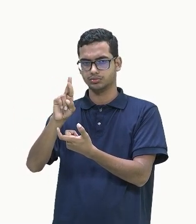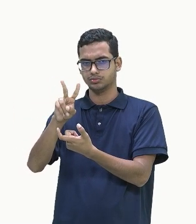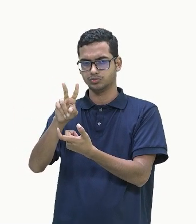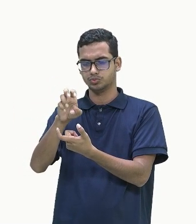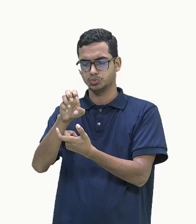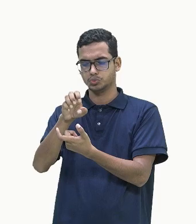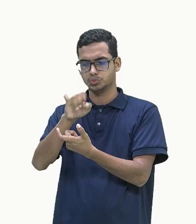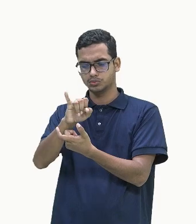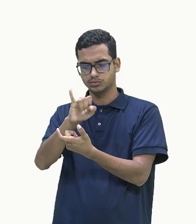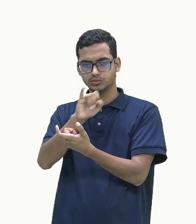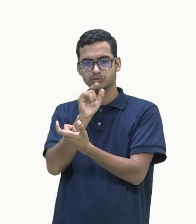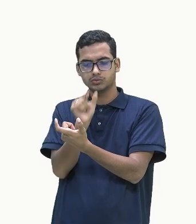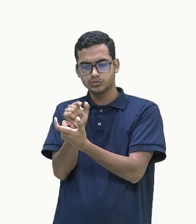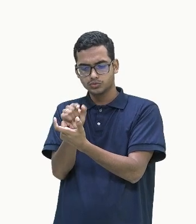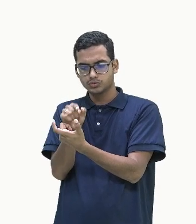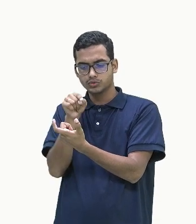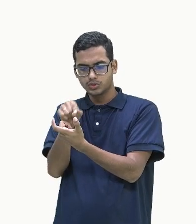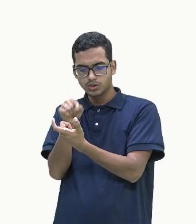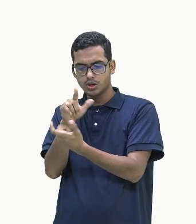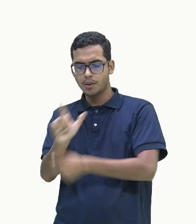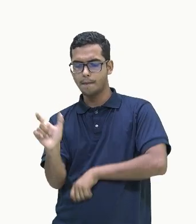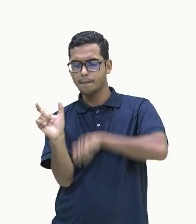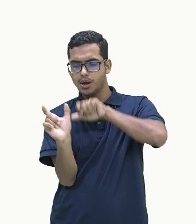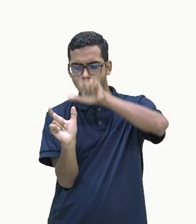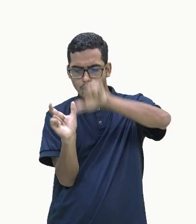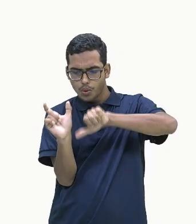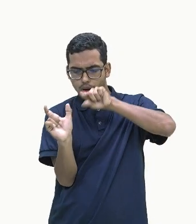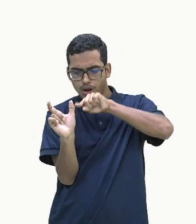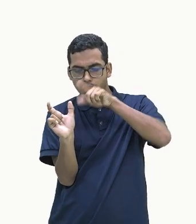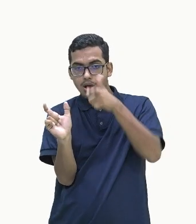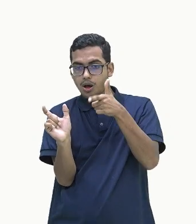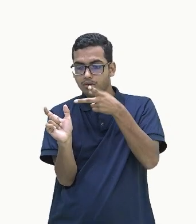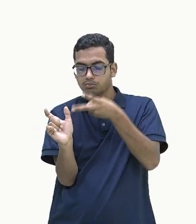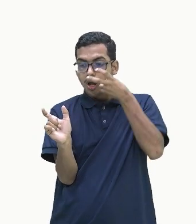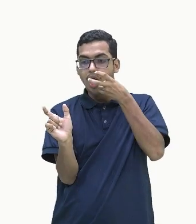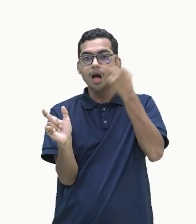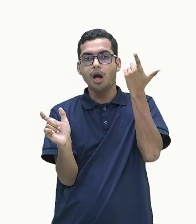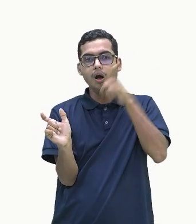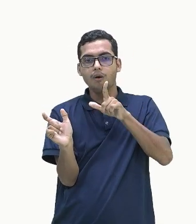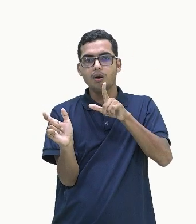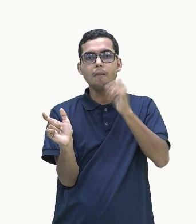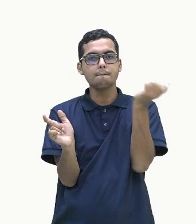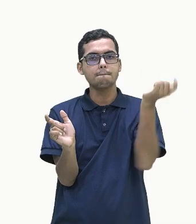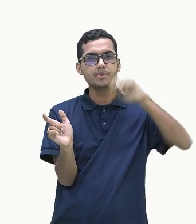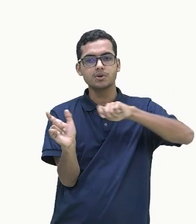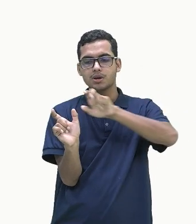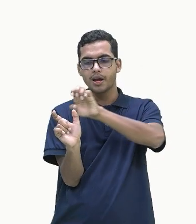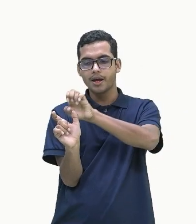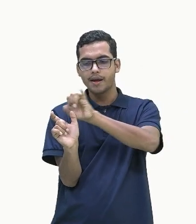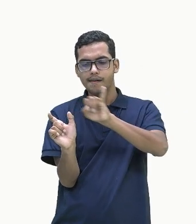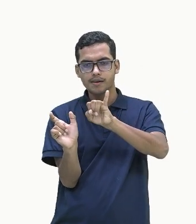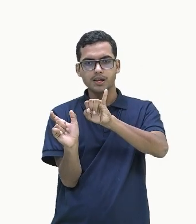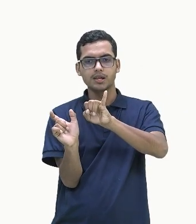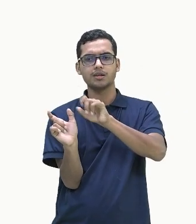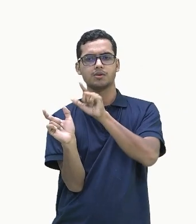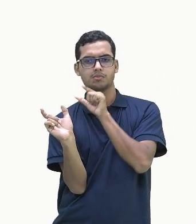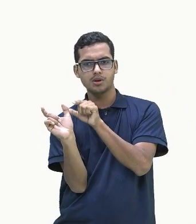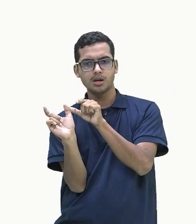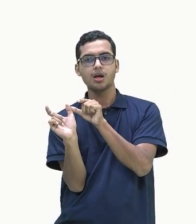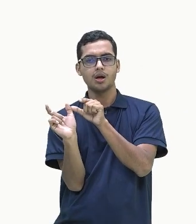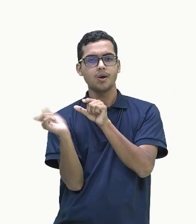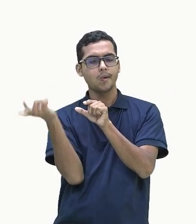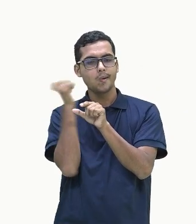eu digo eu observei. Então, este meu sujeito não está escrito, mas eu